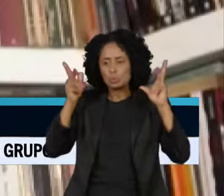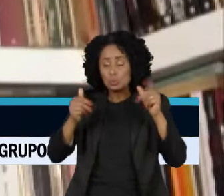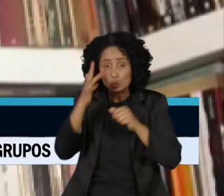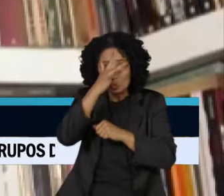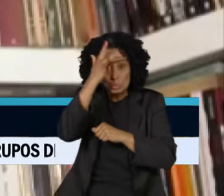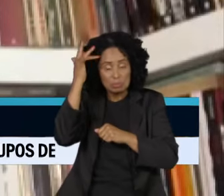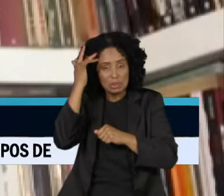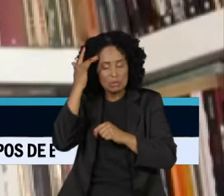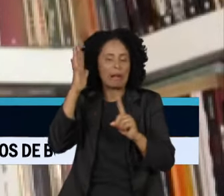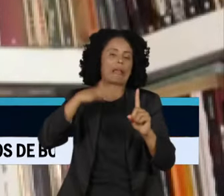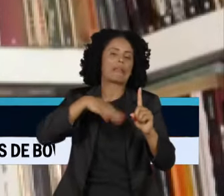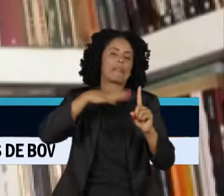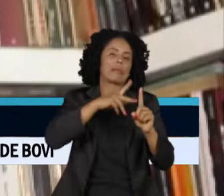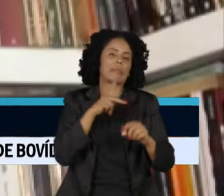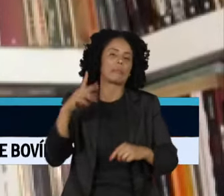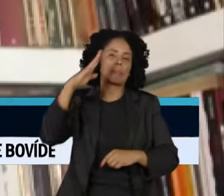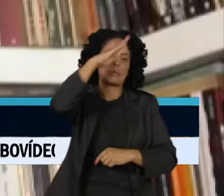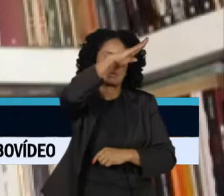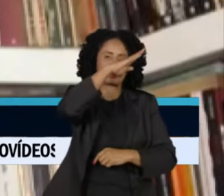menos dos